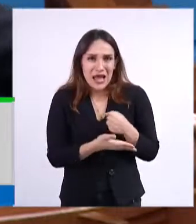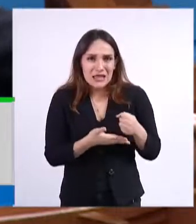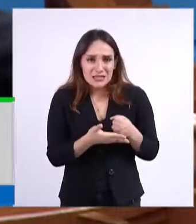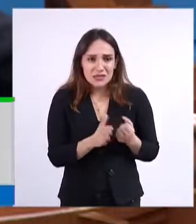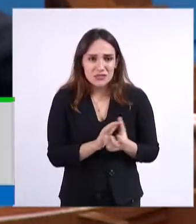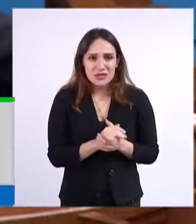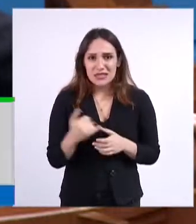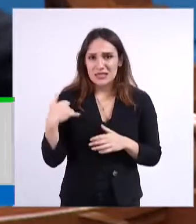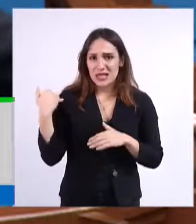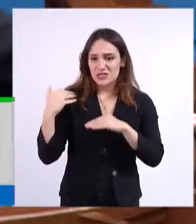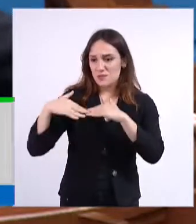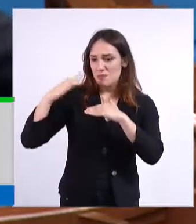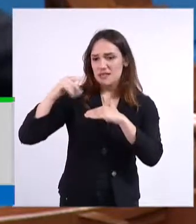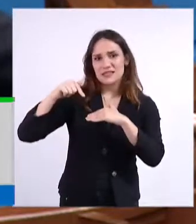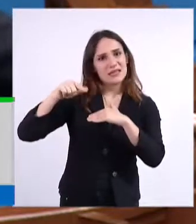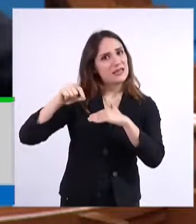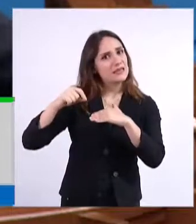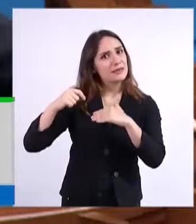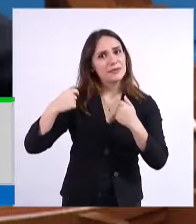anos?